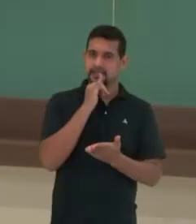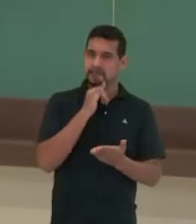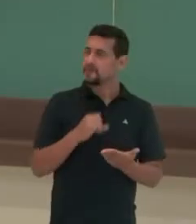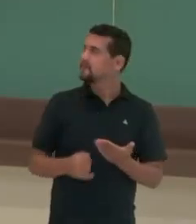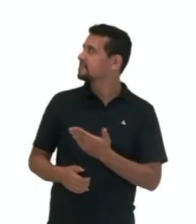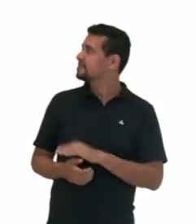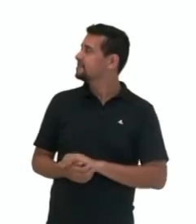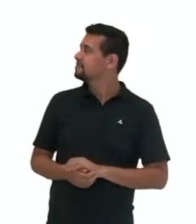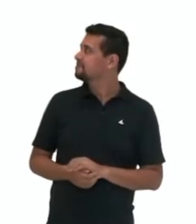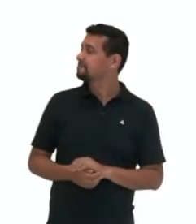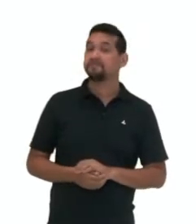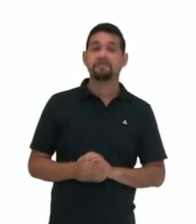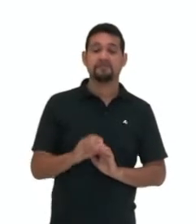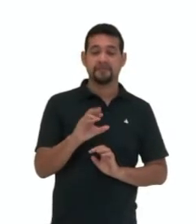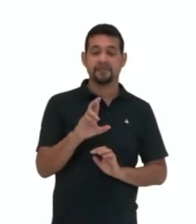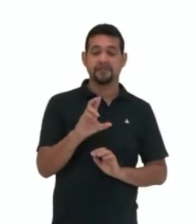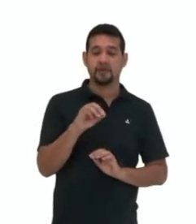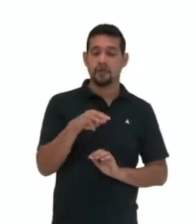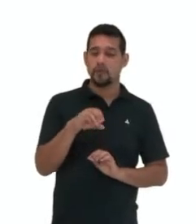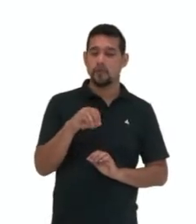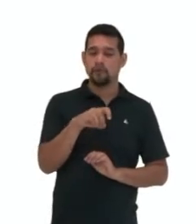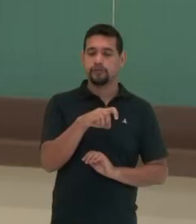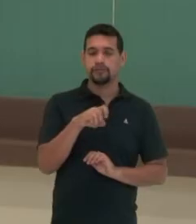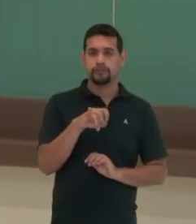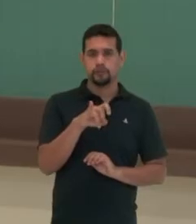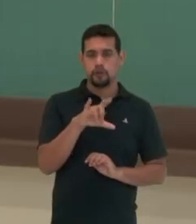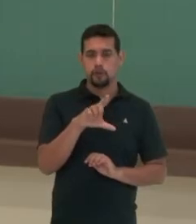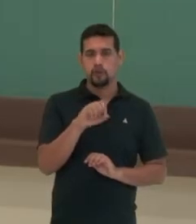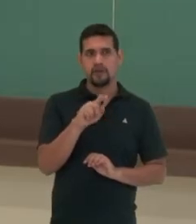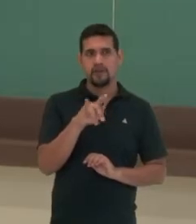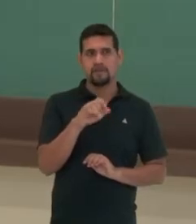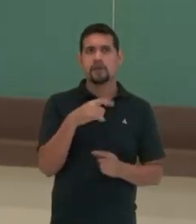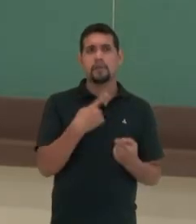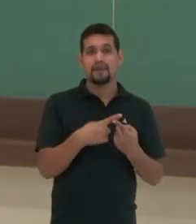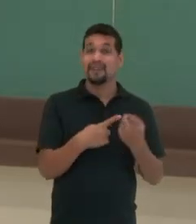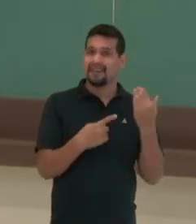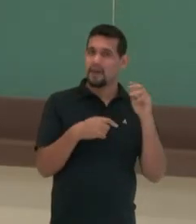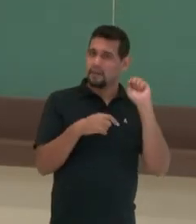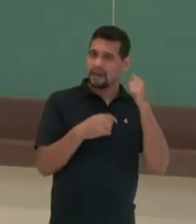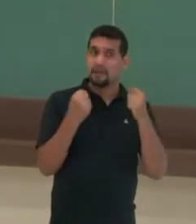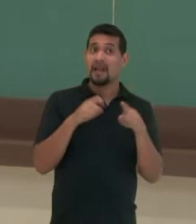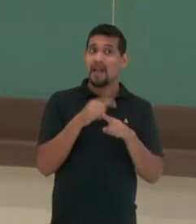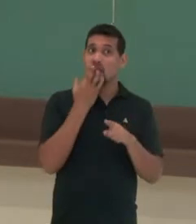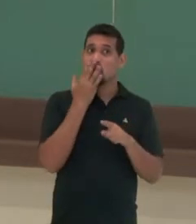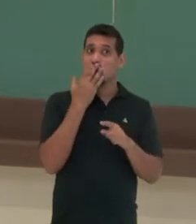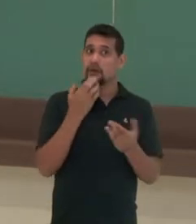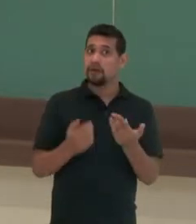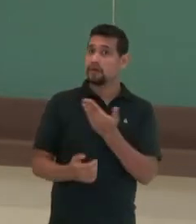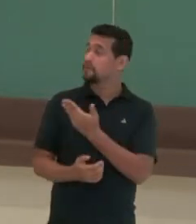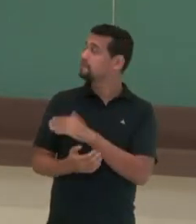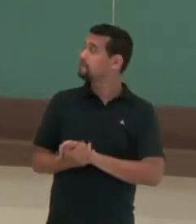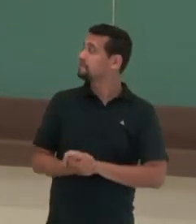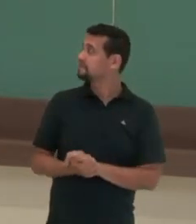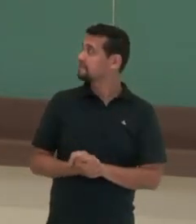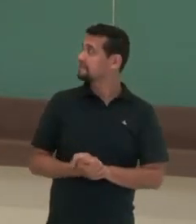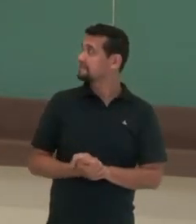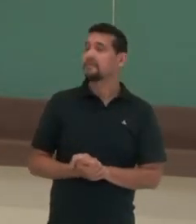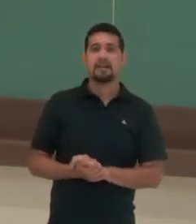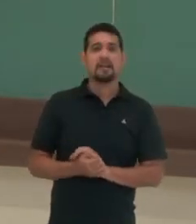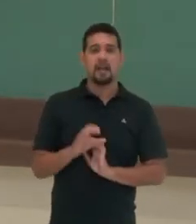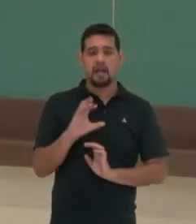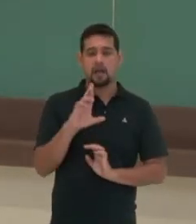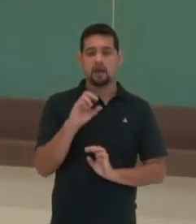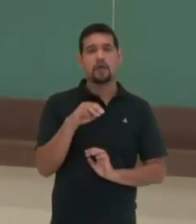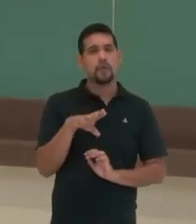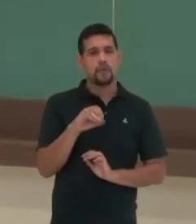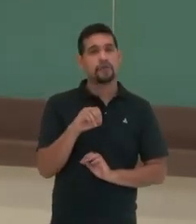só, aqui uma cromoxilogravura, né? Porque a xilogravura, ela é preta e branca, e essa aqui é colorida. Então, um exemplo de cromoxilogravura, tá